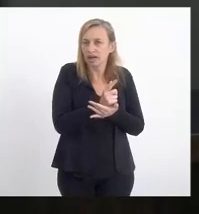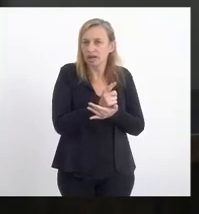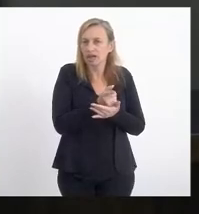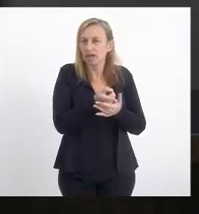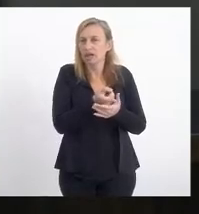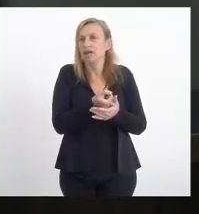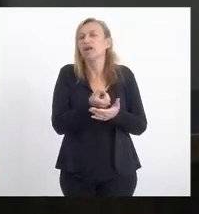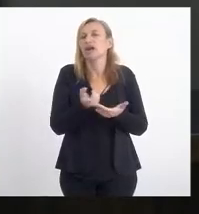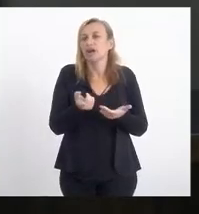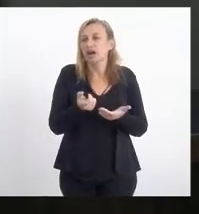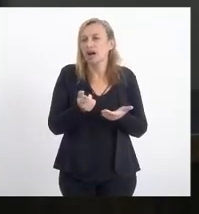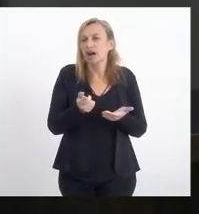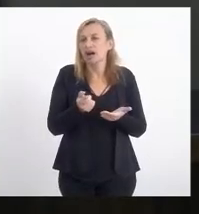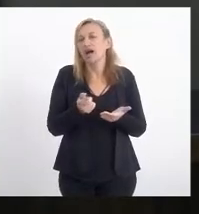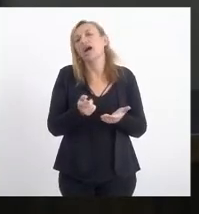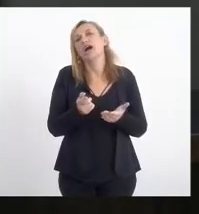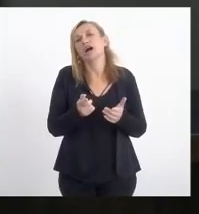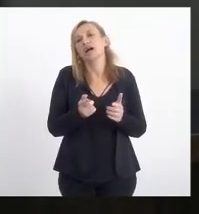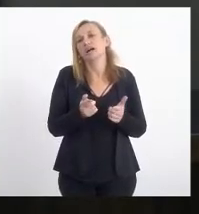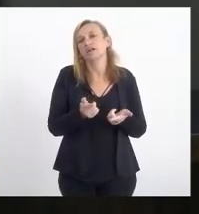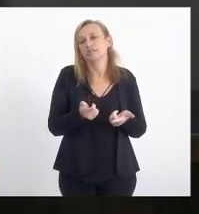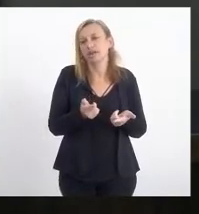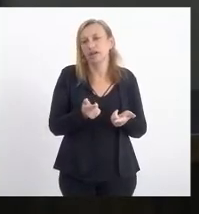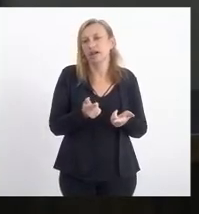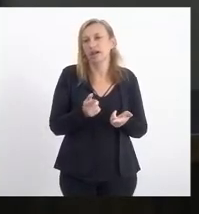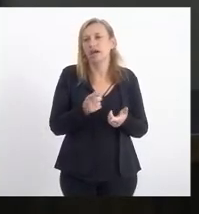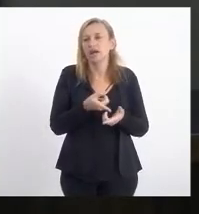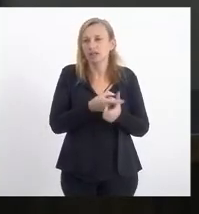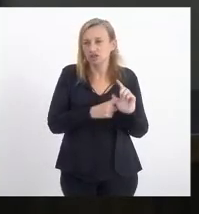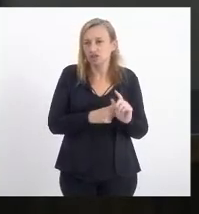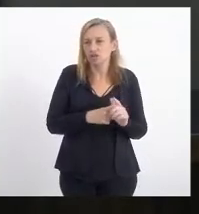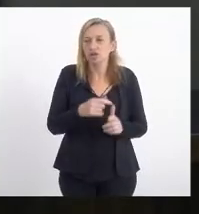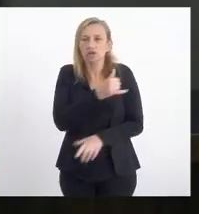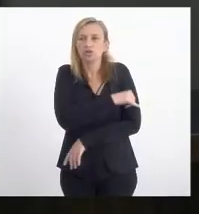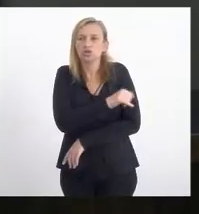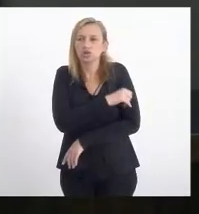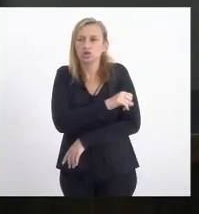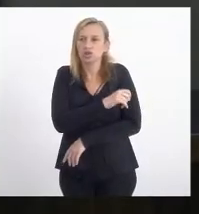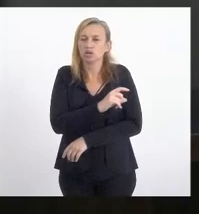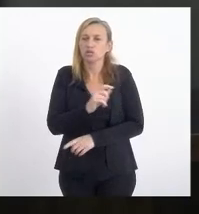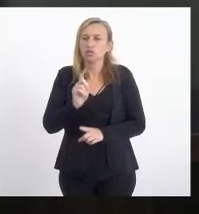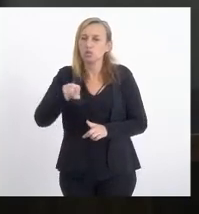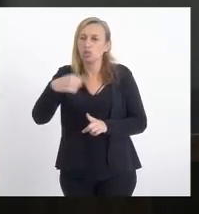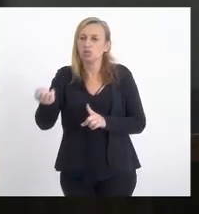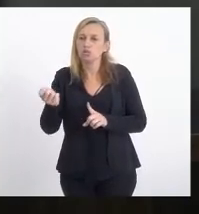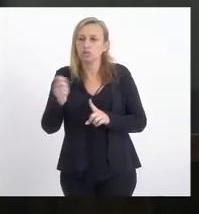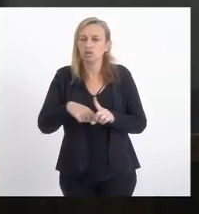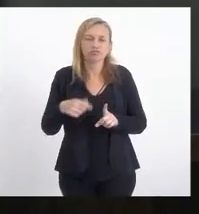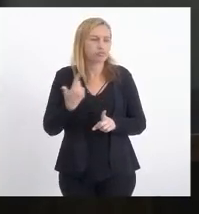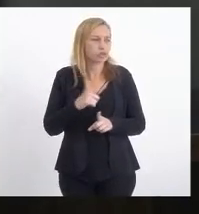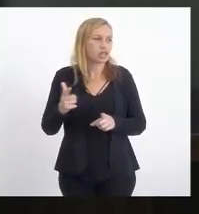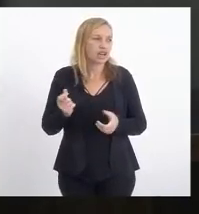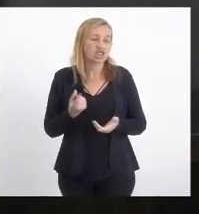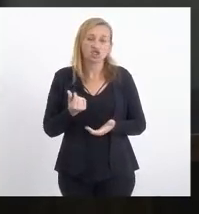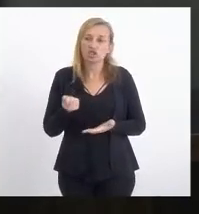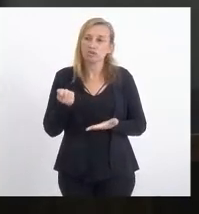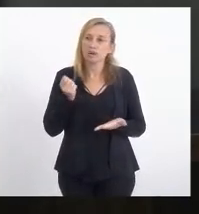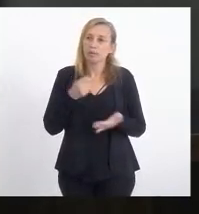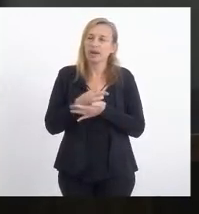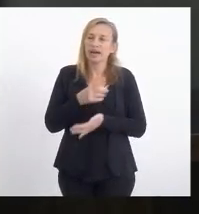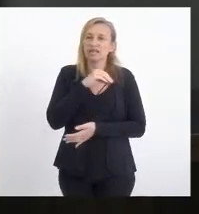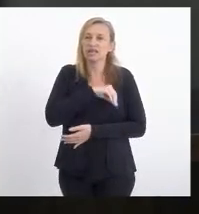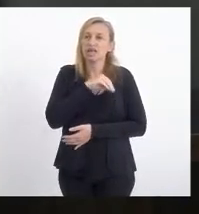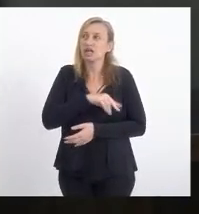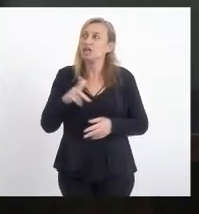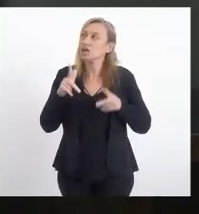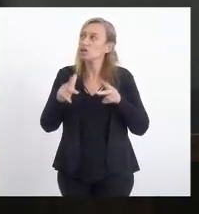dívida com o governo federal e o Rio de Janeiro no mês seguinte eu tente não terá dinheiro para pagar salário Voltaremos